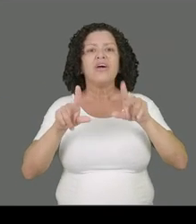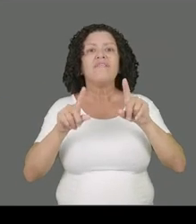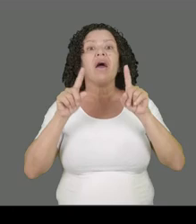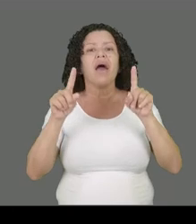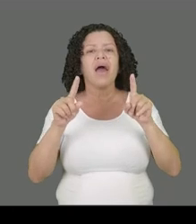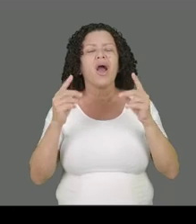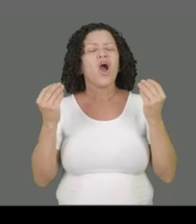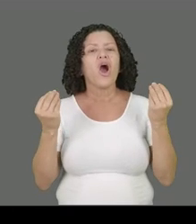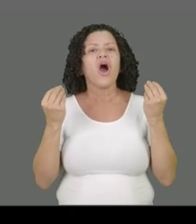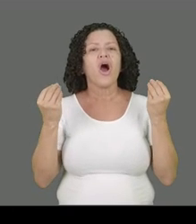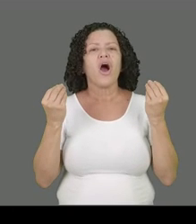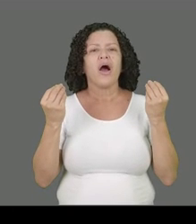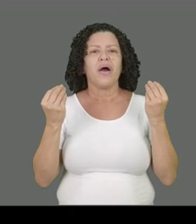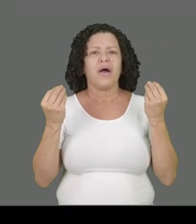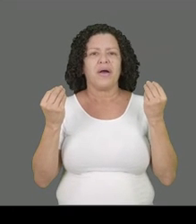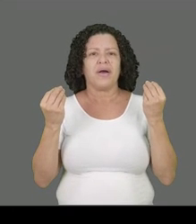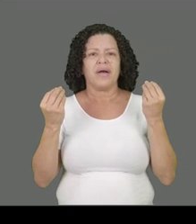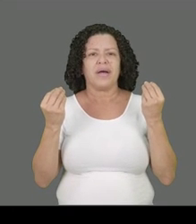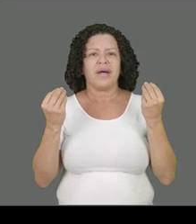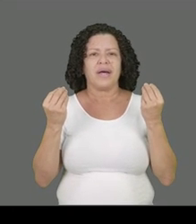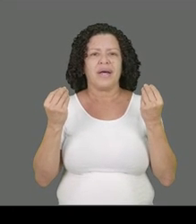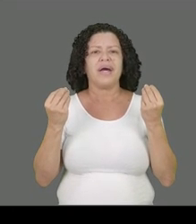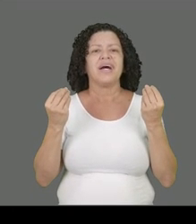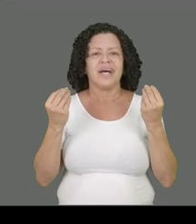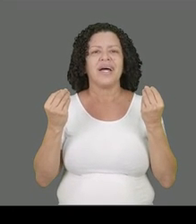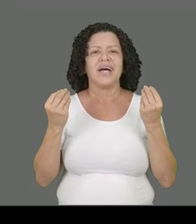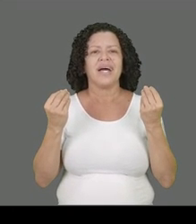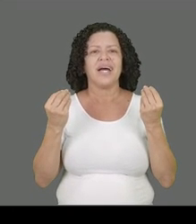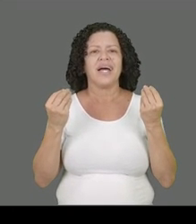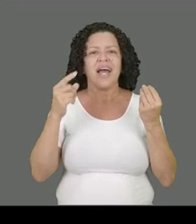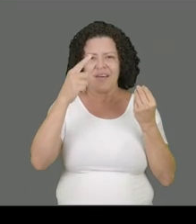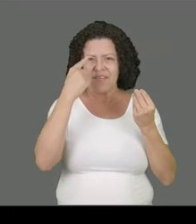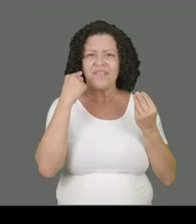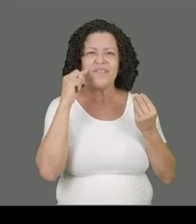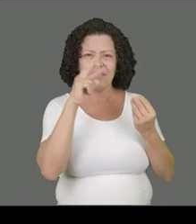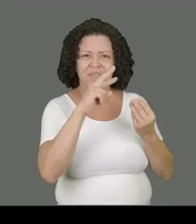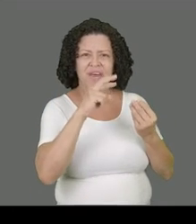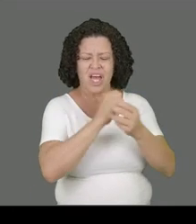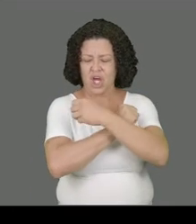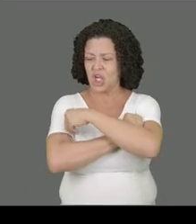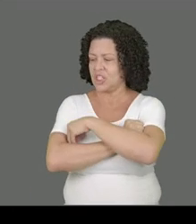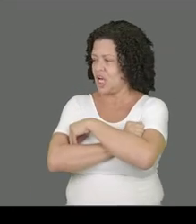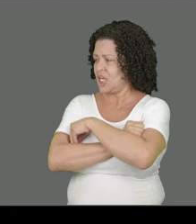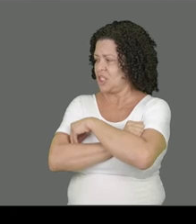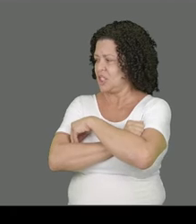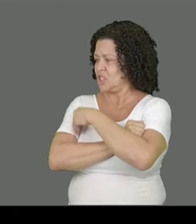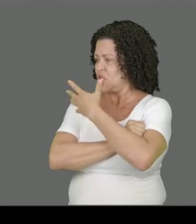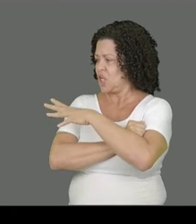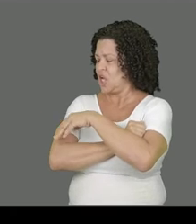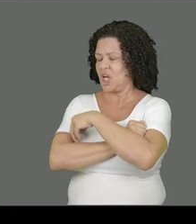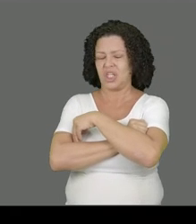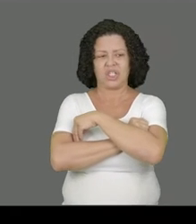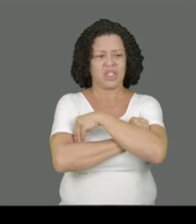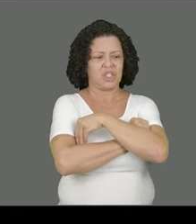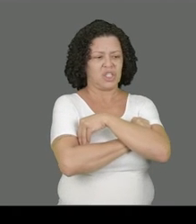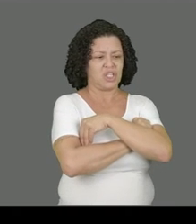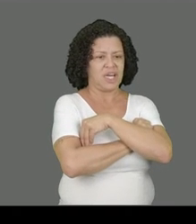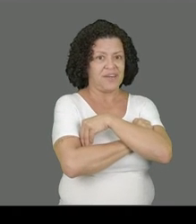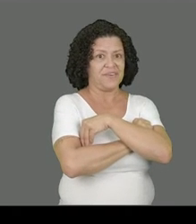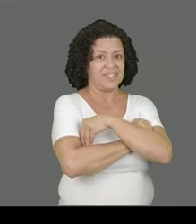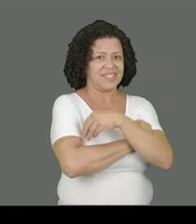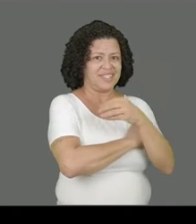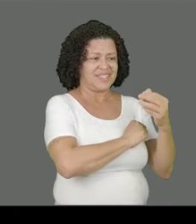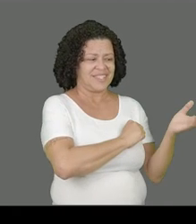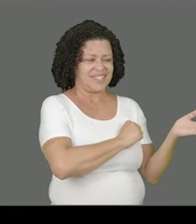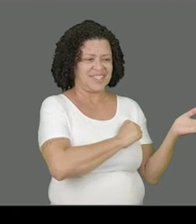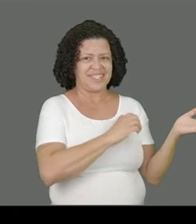A diferença, o contraste da imagem da criatura de braços cruzados, da criatura que ergue o